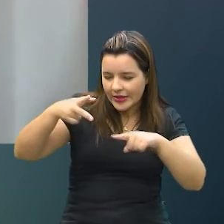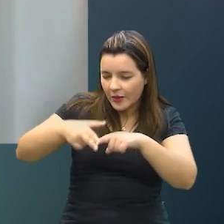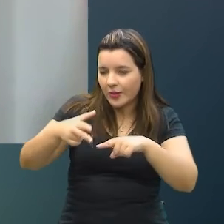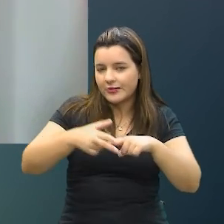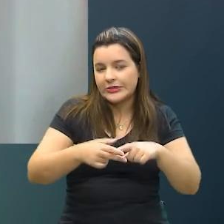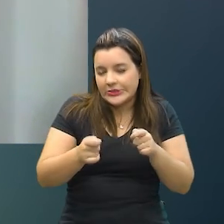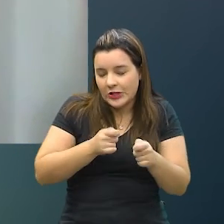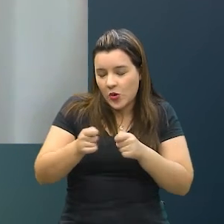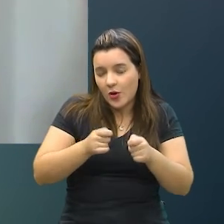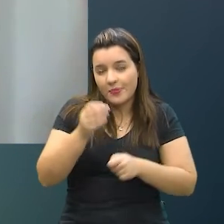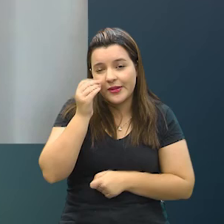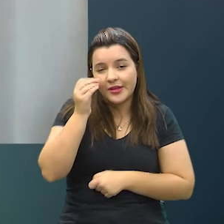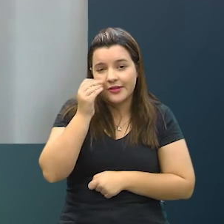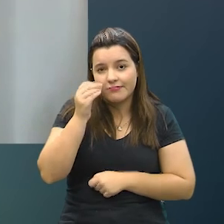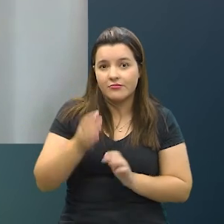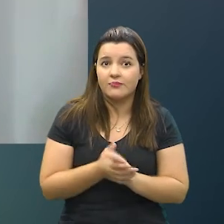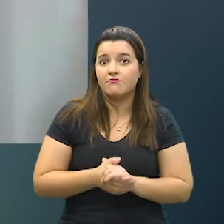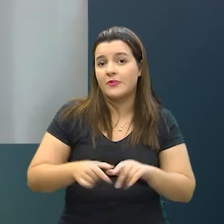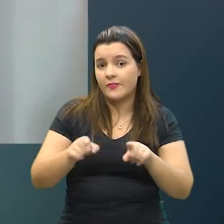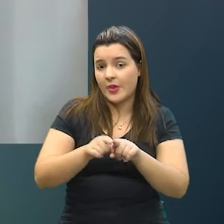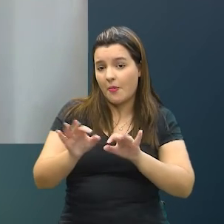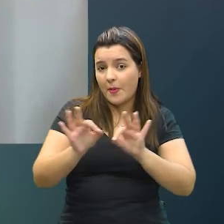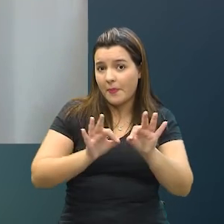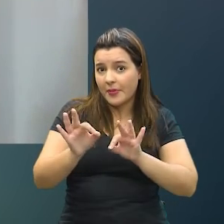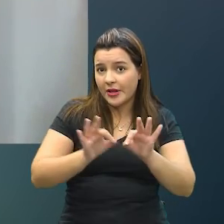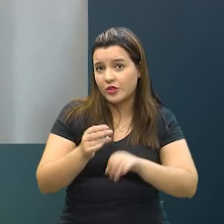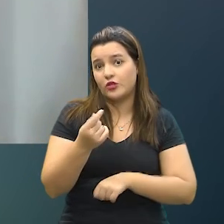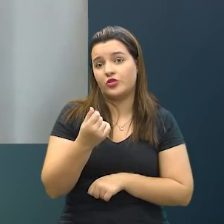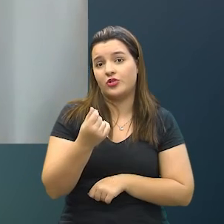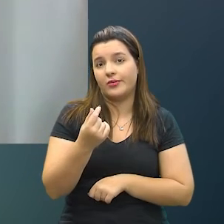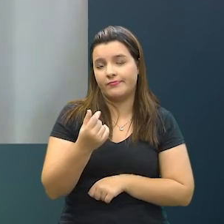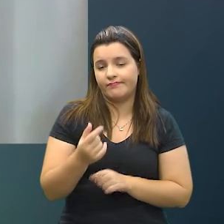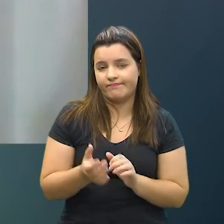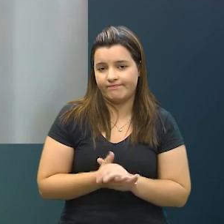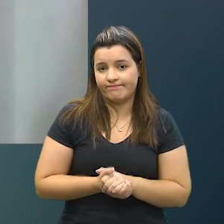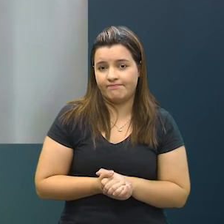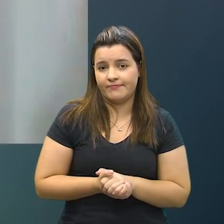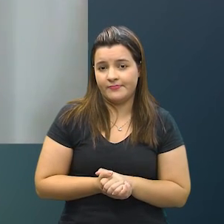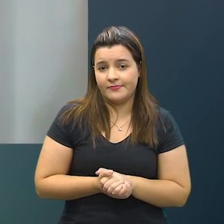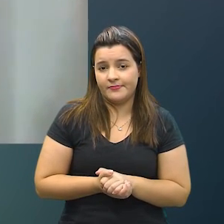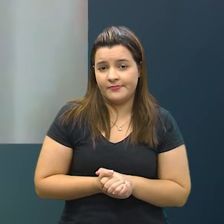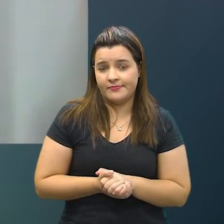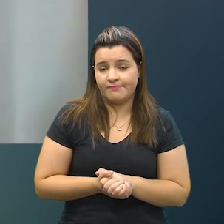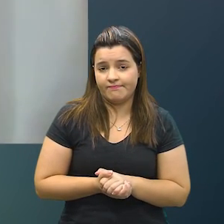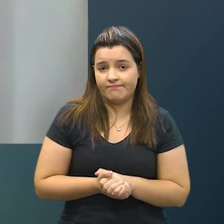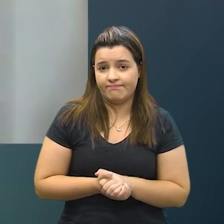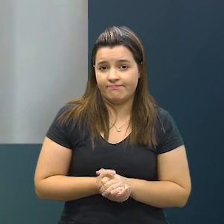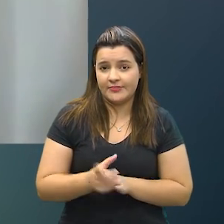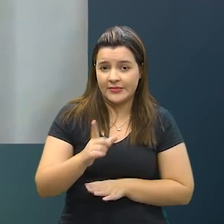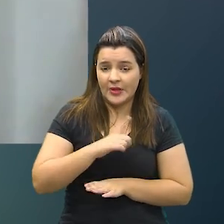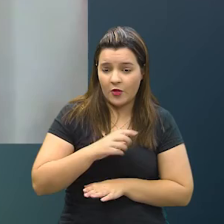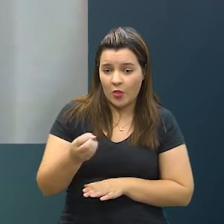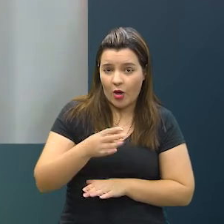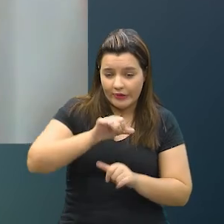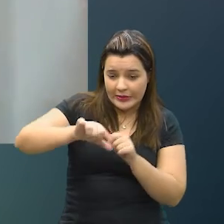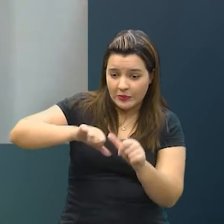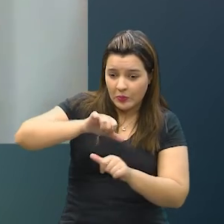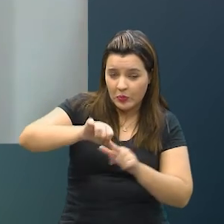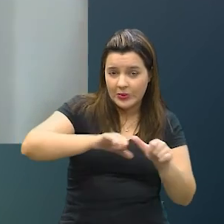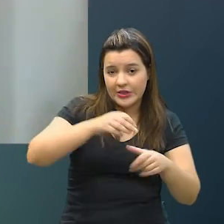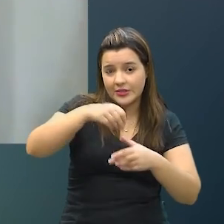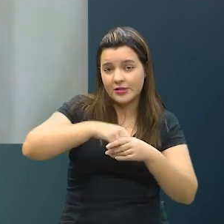né, é você se planejar. Então, baseado nessa reestruturação que você faz da sua